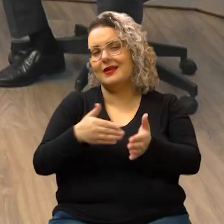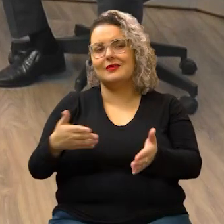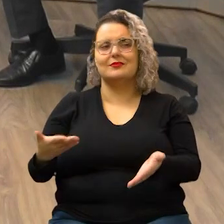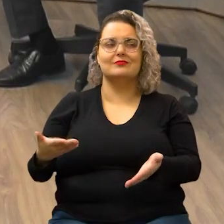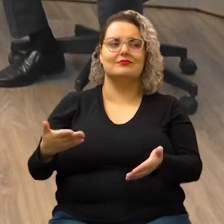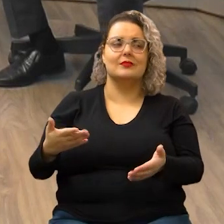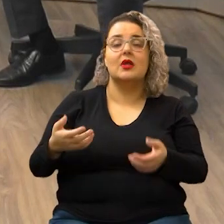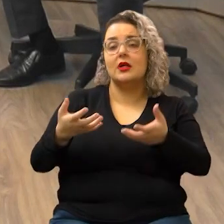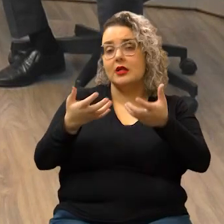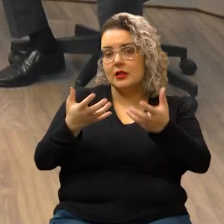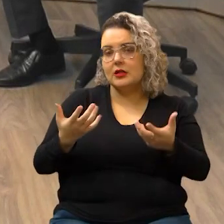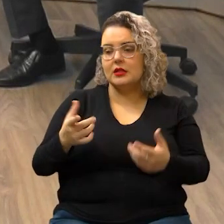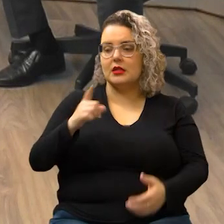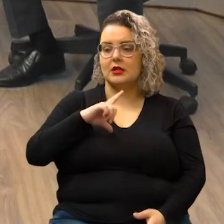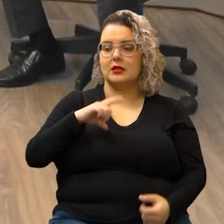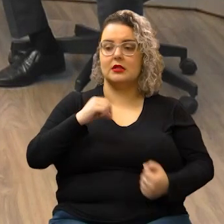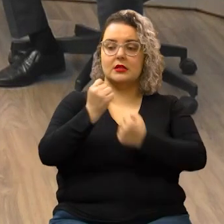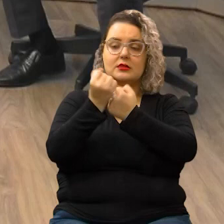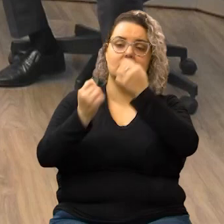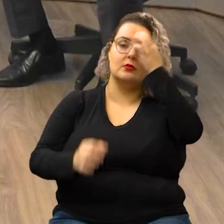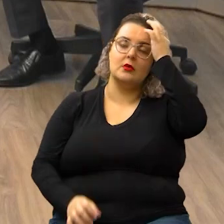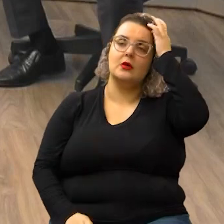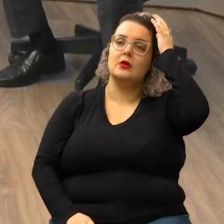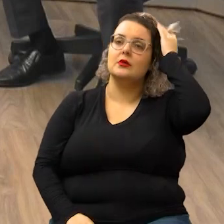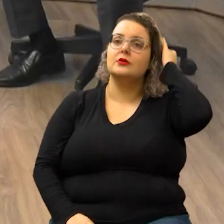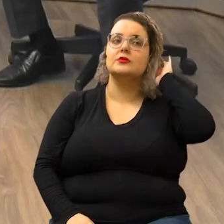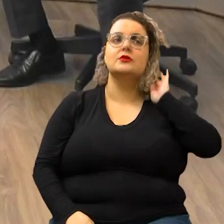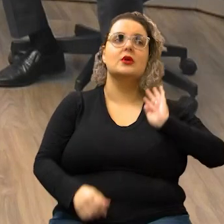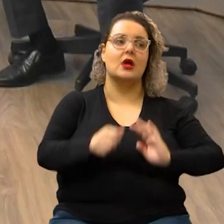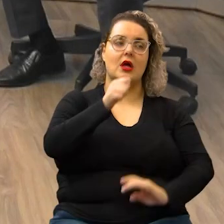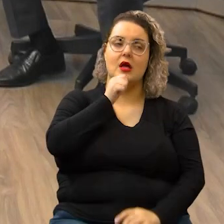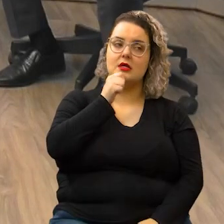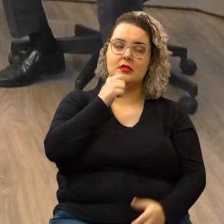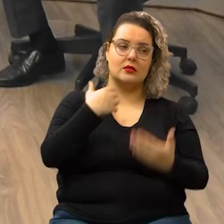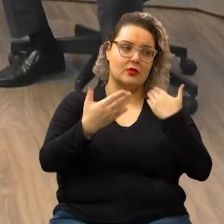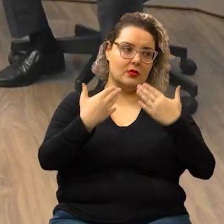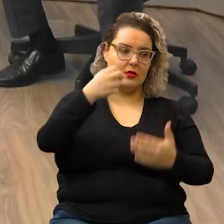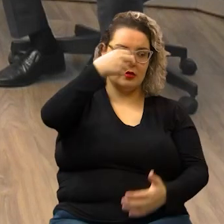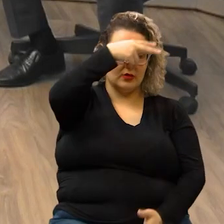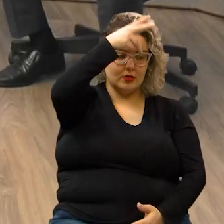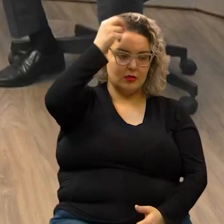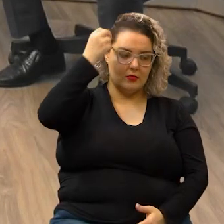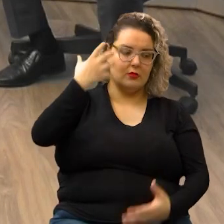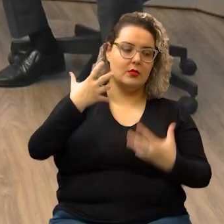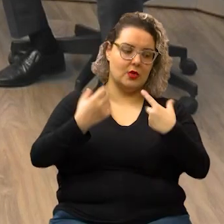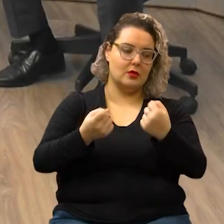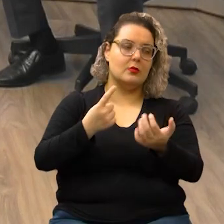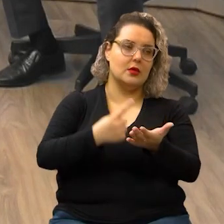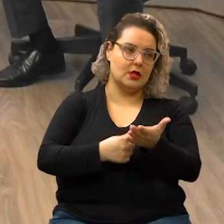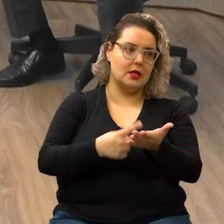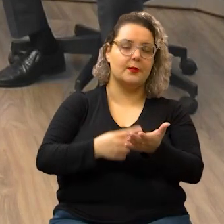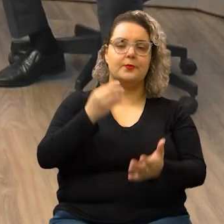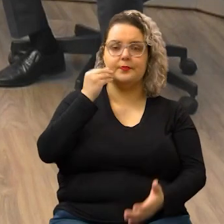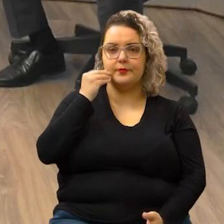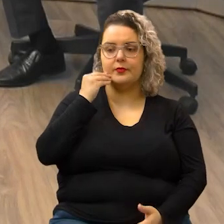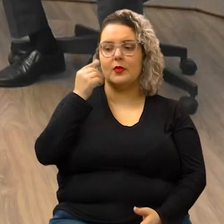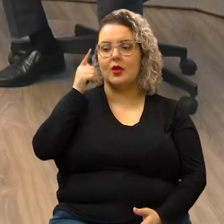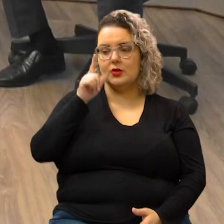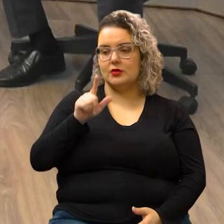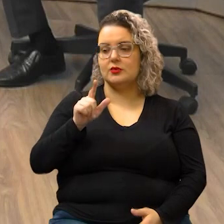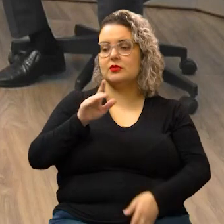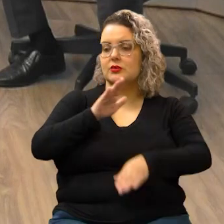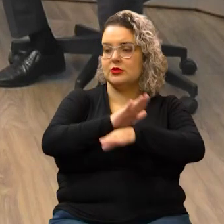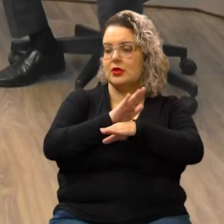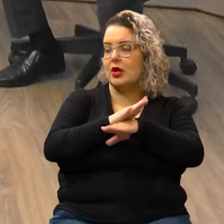restrito, e eles gostariam de ter esse suporte. Eu ainda não conversei com o prefeito, mas eu assumi um compromisso no sentido de tentar ver se a gente viabiliza